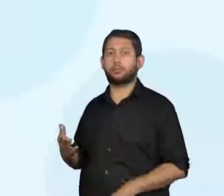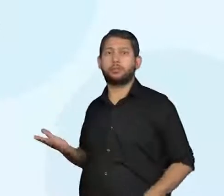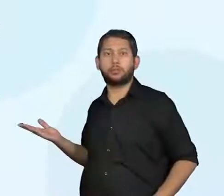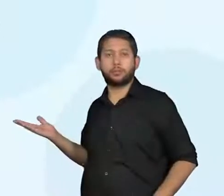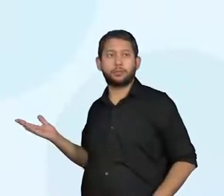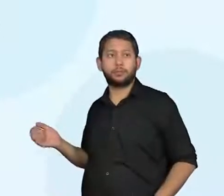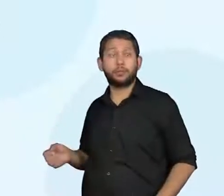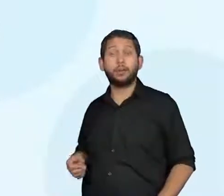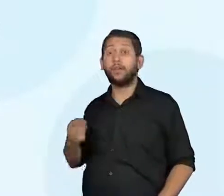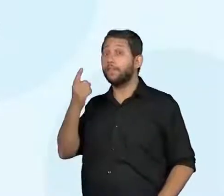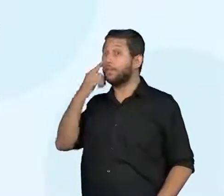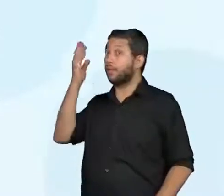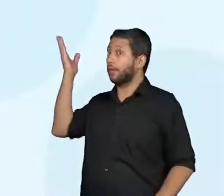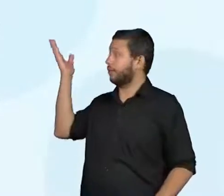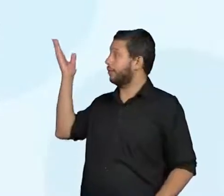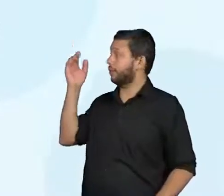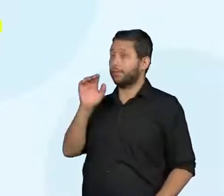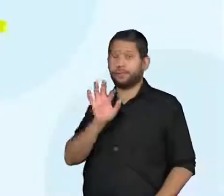ver que está aí no